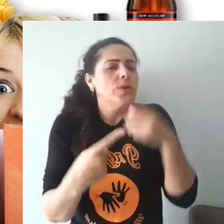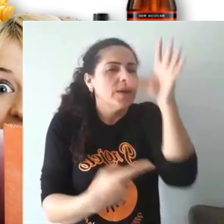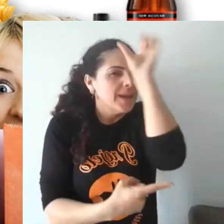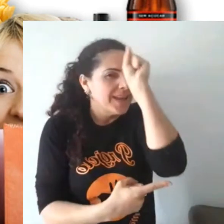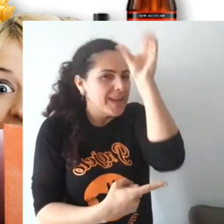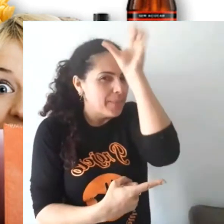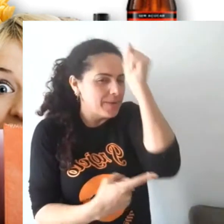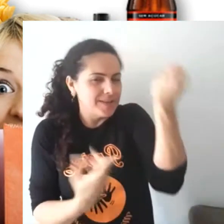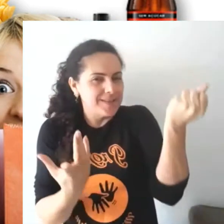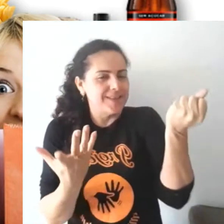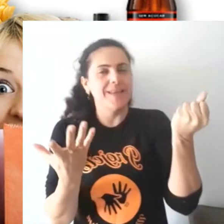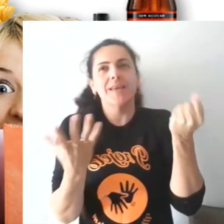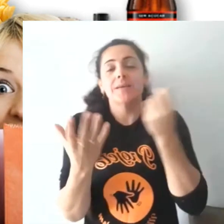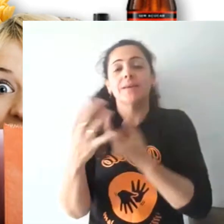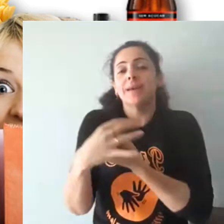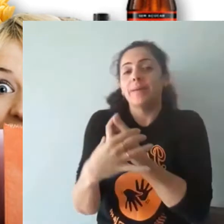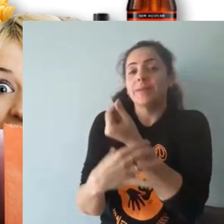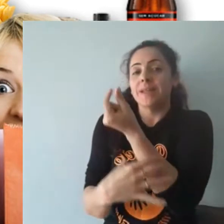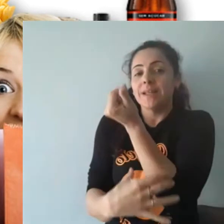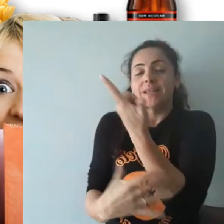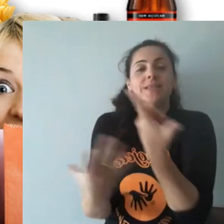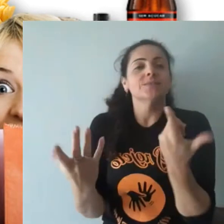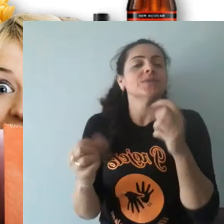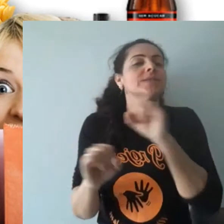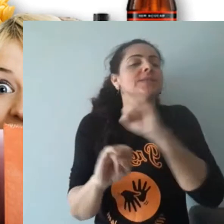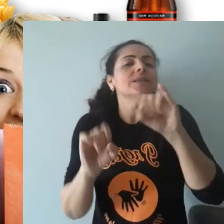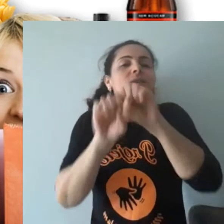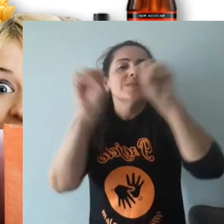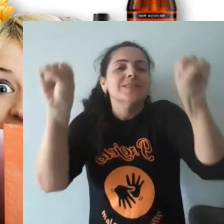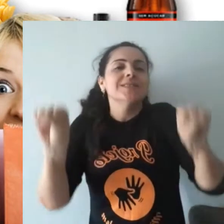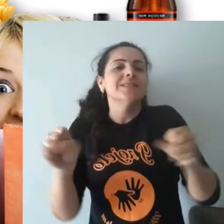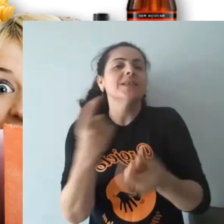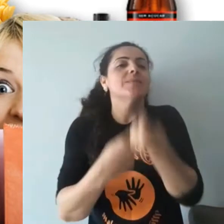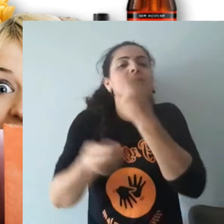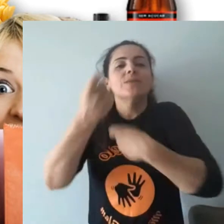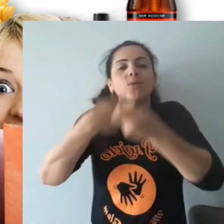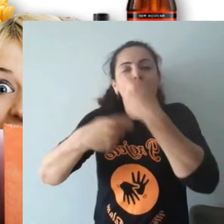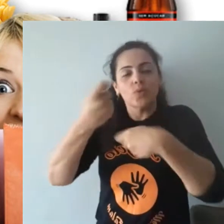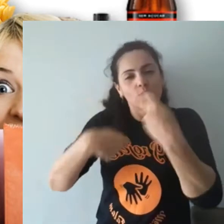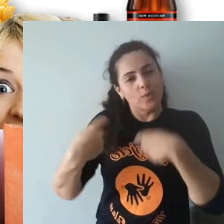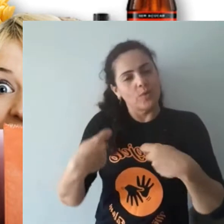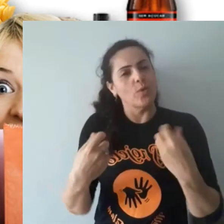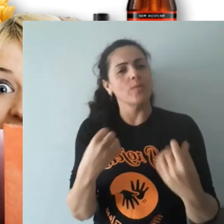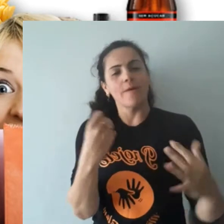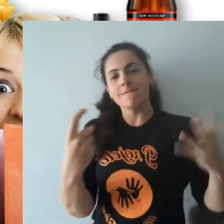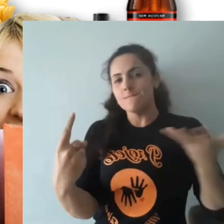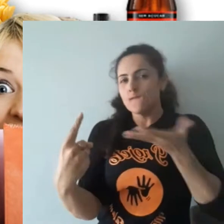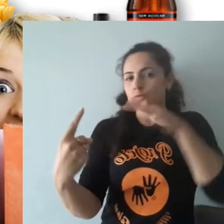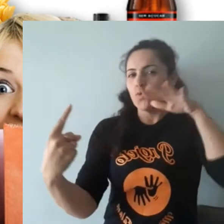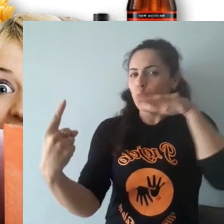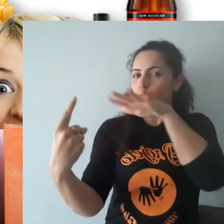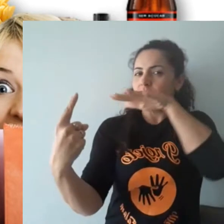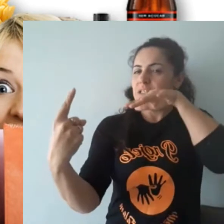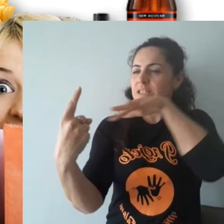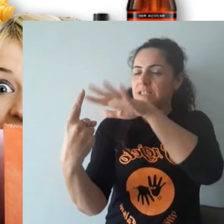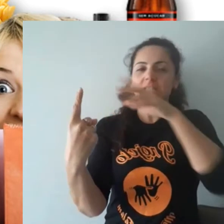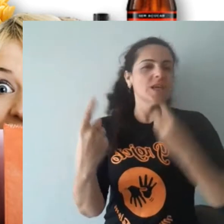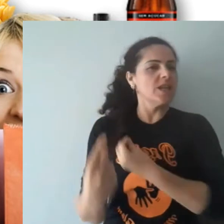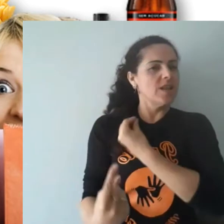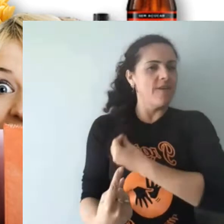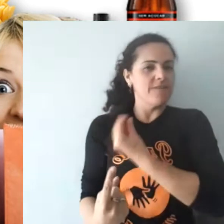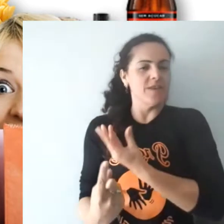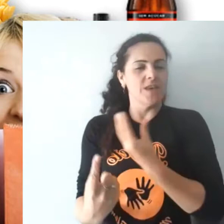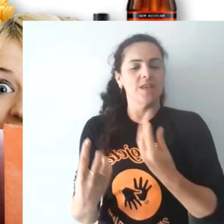econômico? Porque ele influencia nas nossas vidas. Vários hábitos e costumes que a gente tem, ele surgiu a partir do